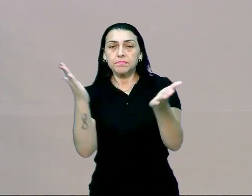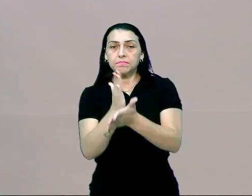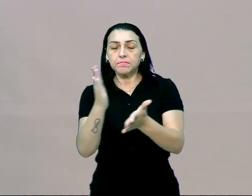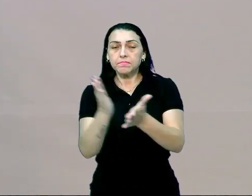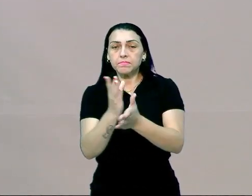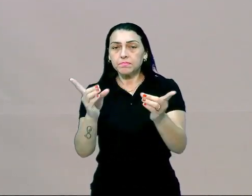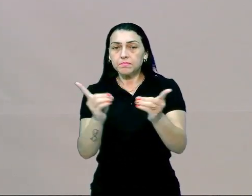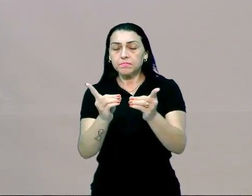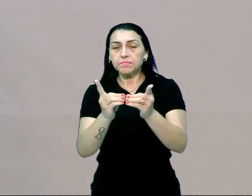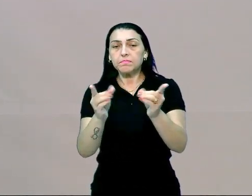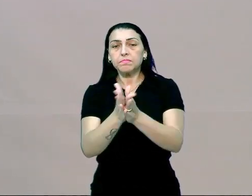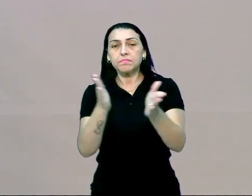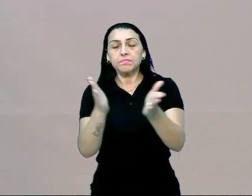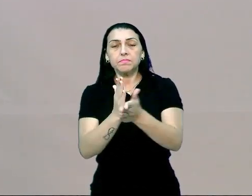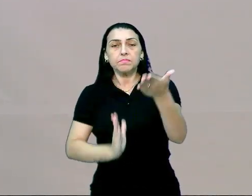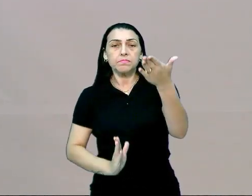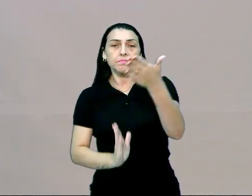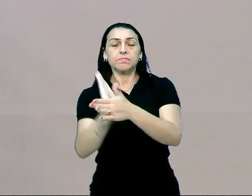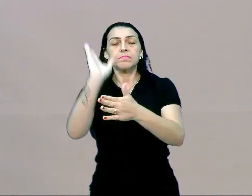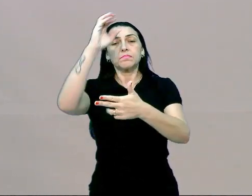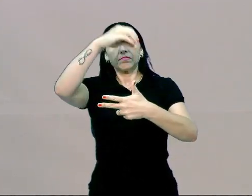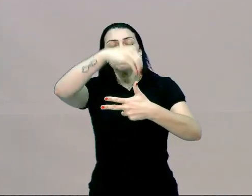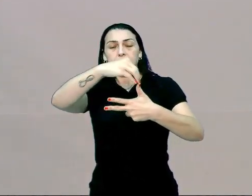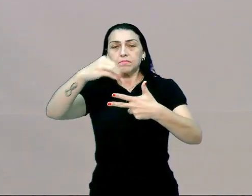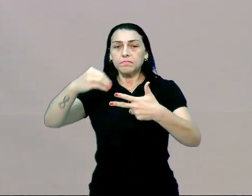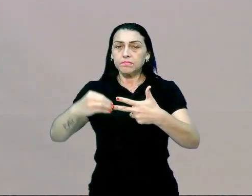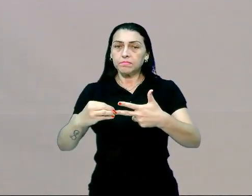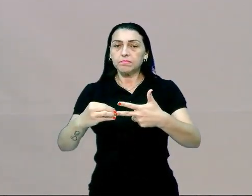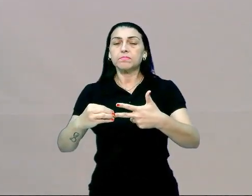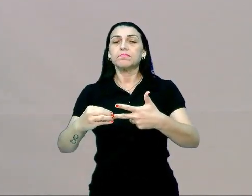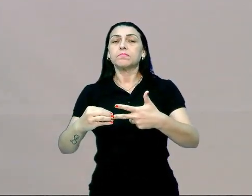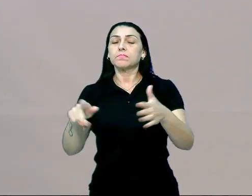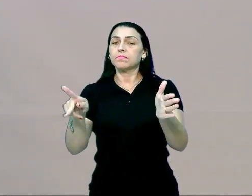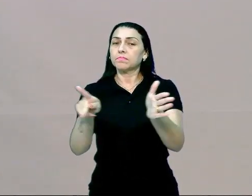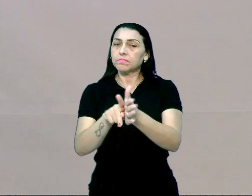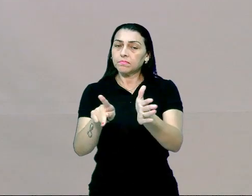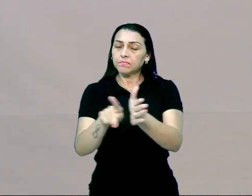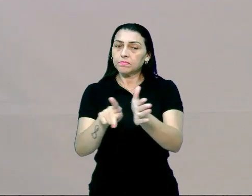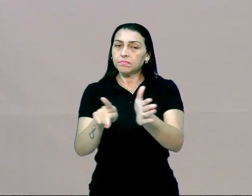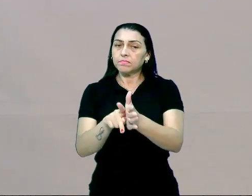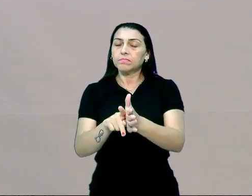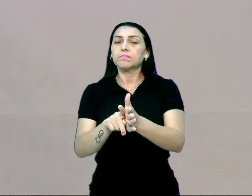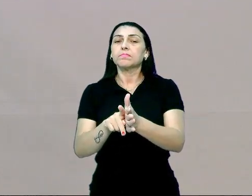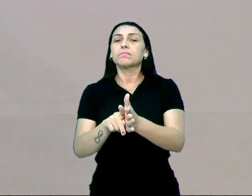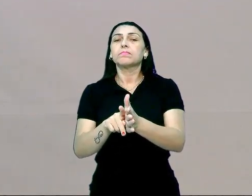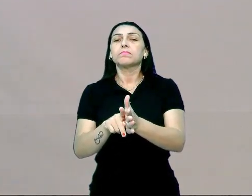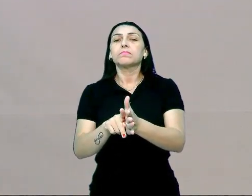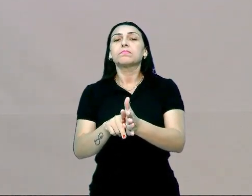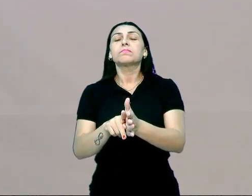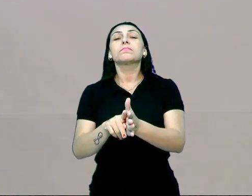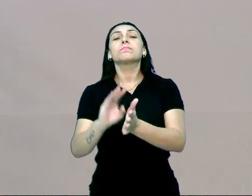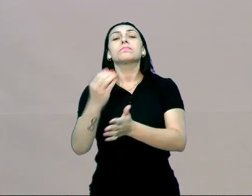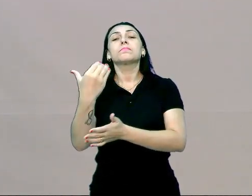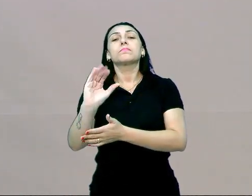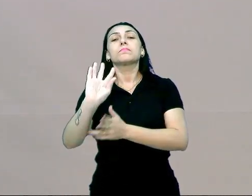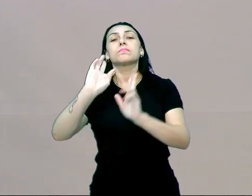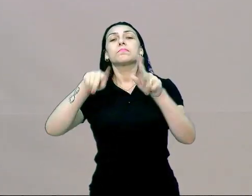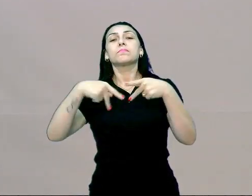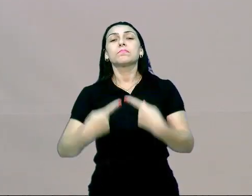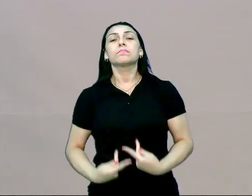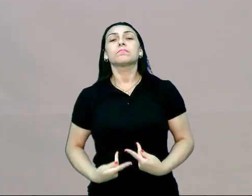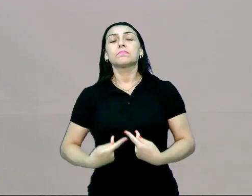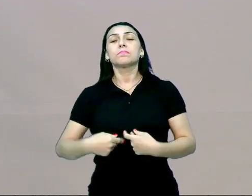didático, o livro A Prova Enem, especificamente o volume Ciências Humanas